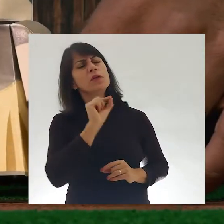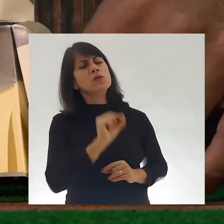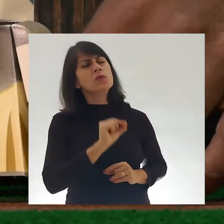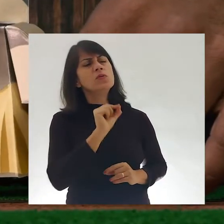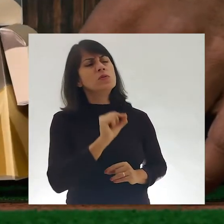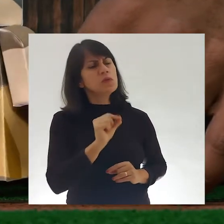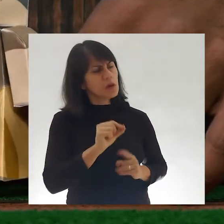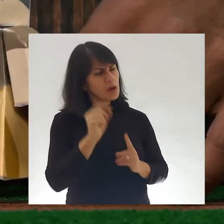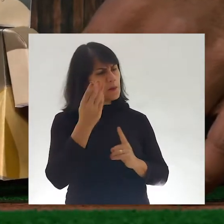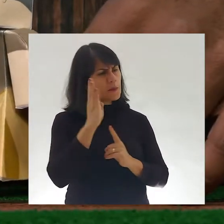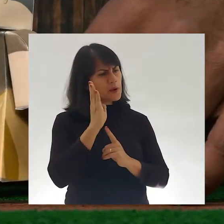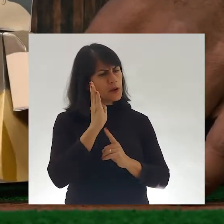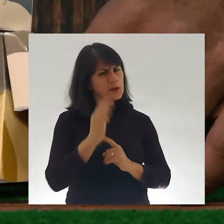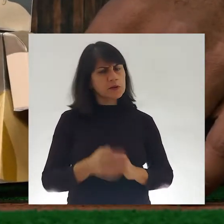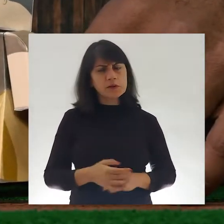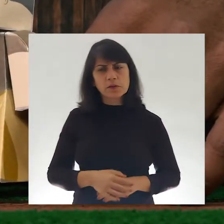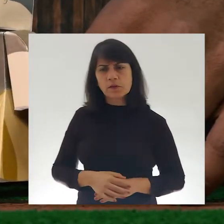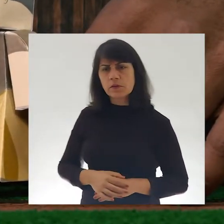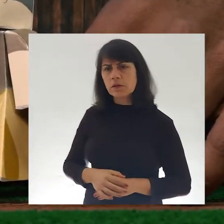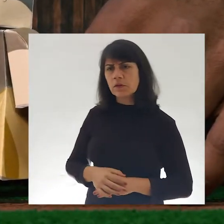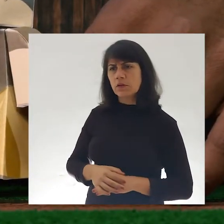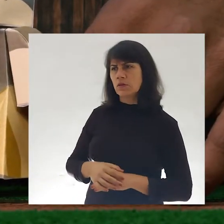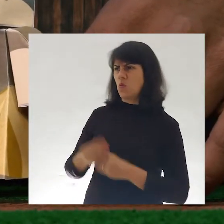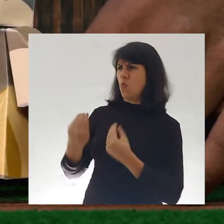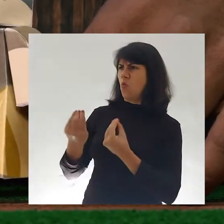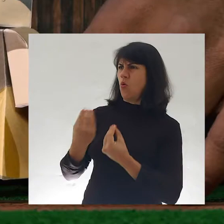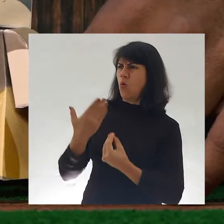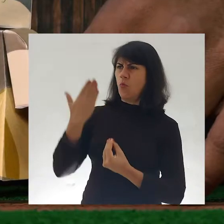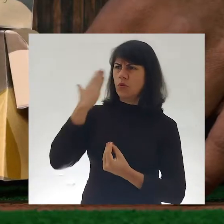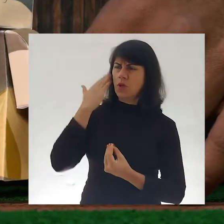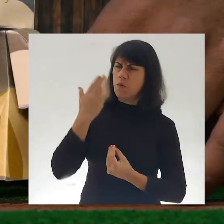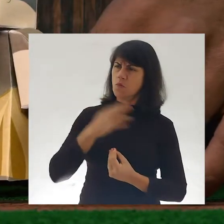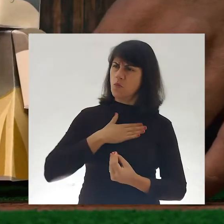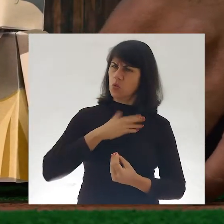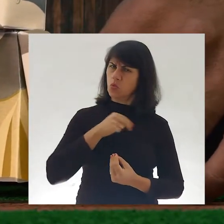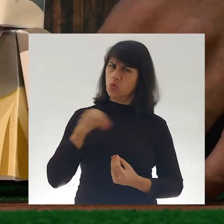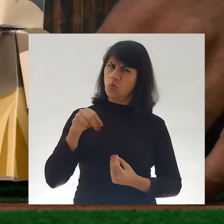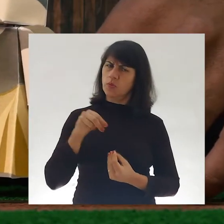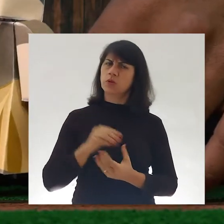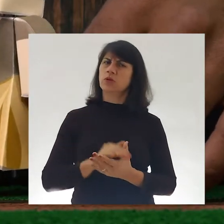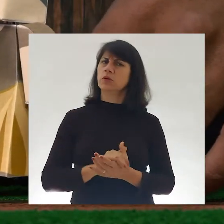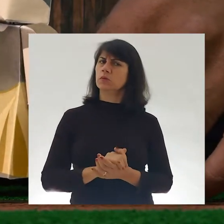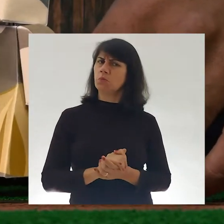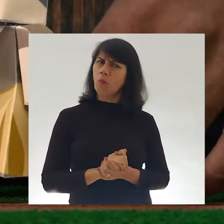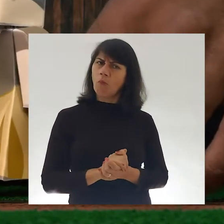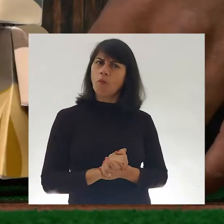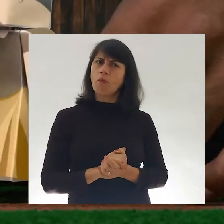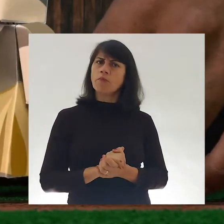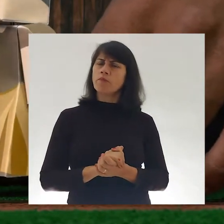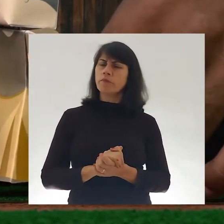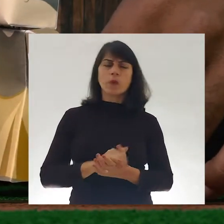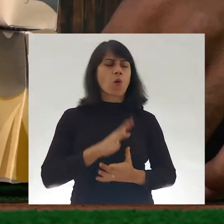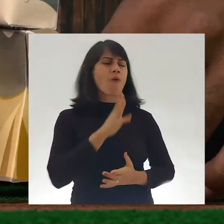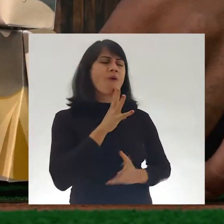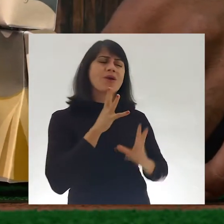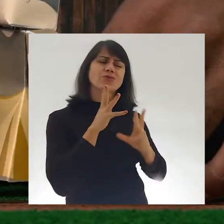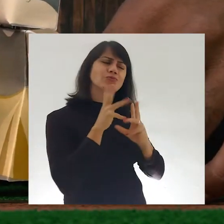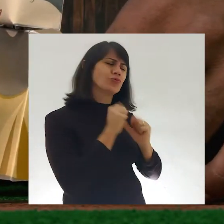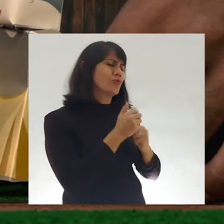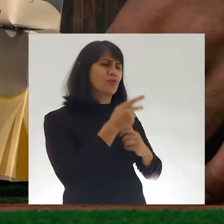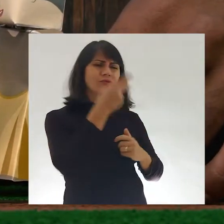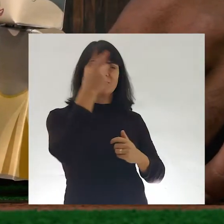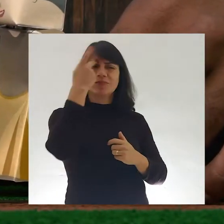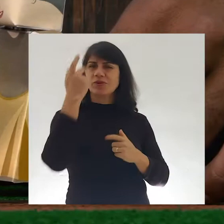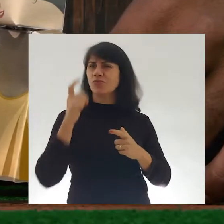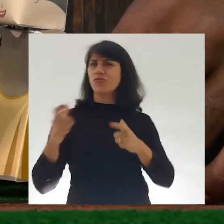medo, Beatriz? Como sabe o meu nome? Eu conheço todos por